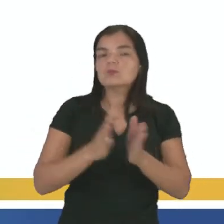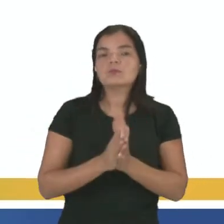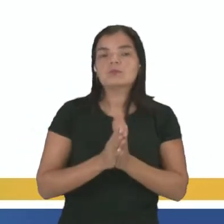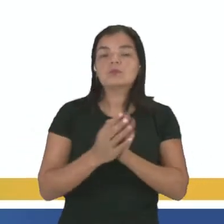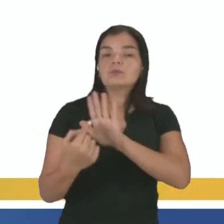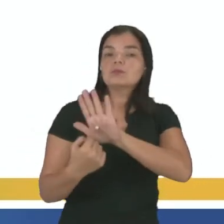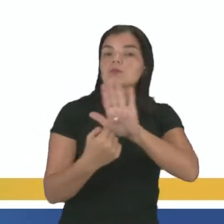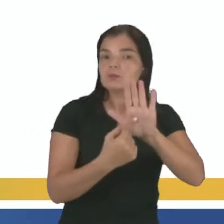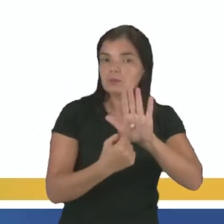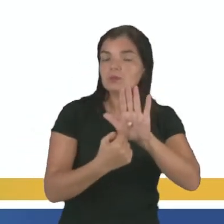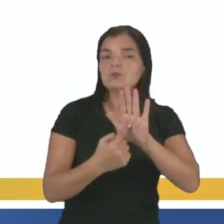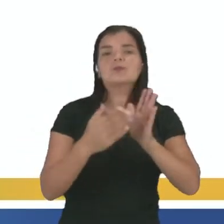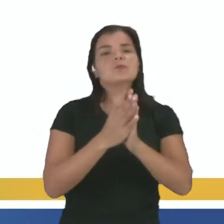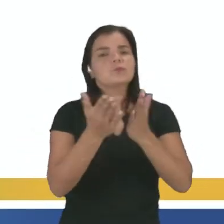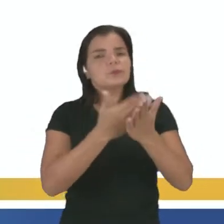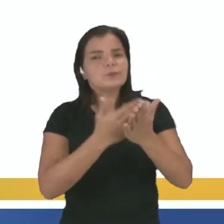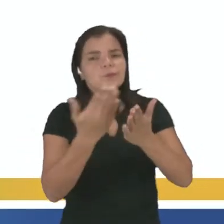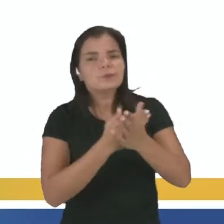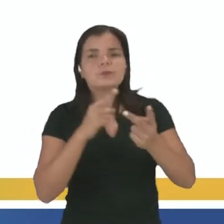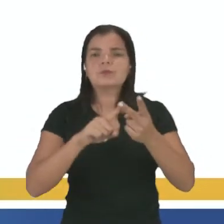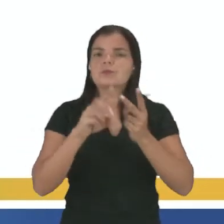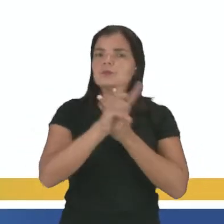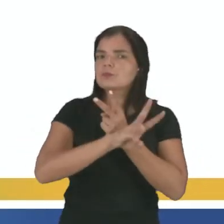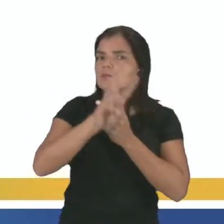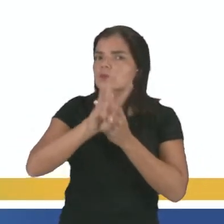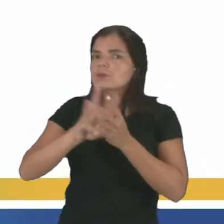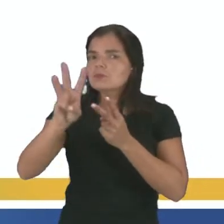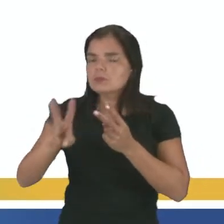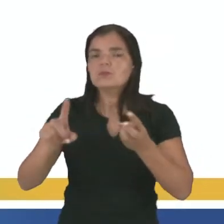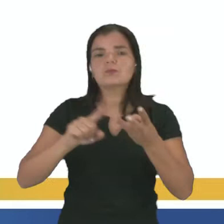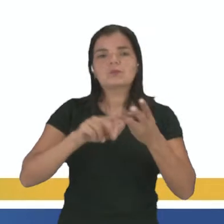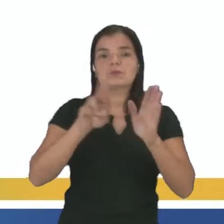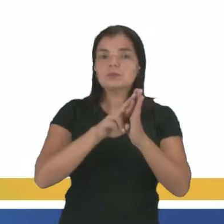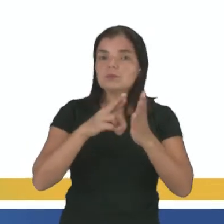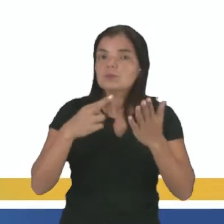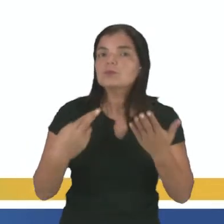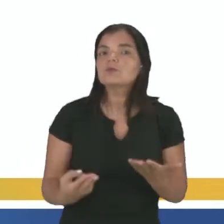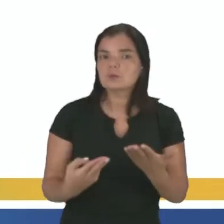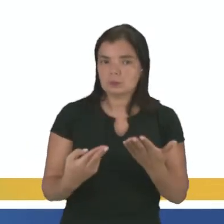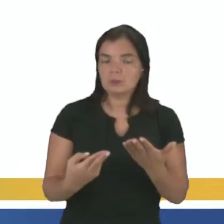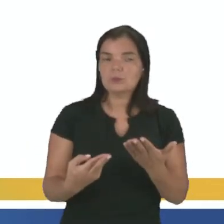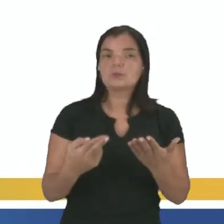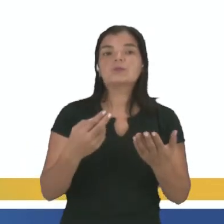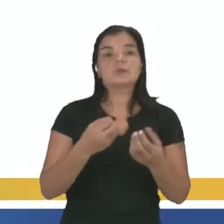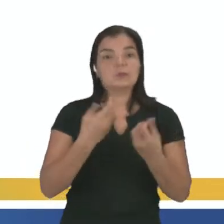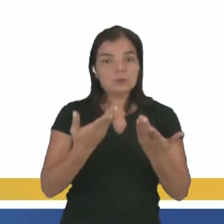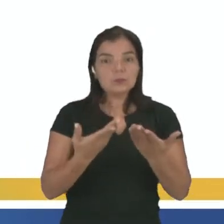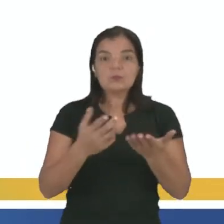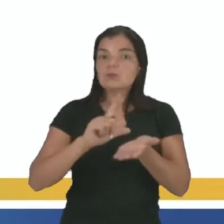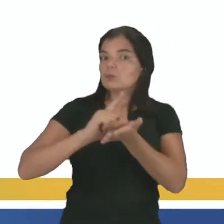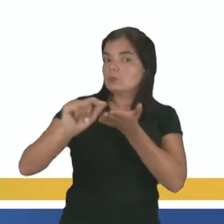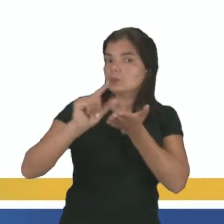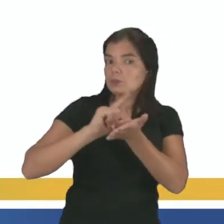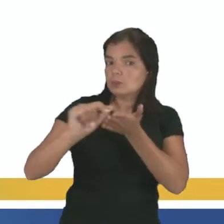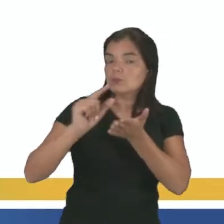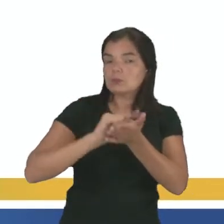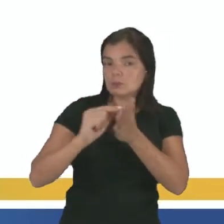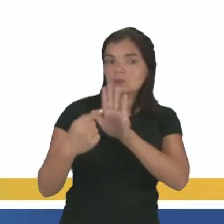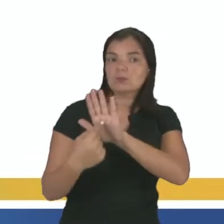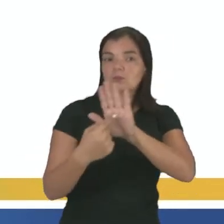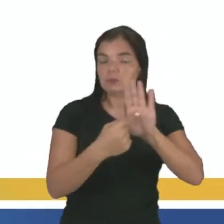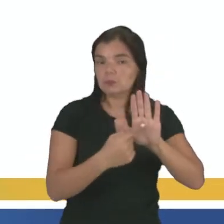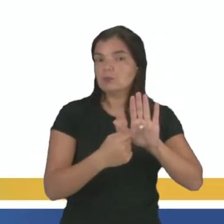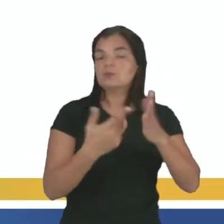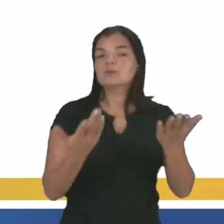publicação, foi num livro, foi num site, foi numa revista, tá bom? Foi num artigo publicado